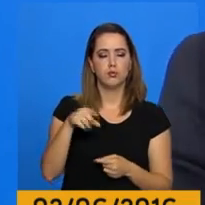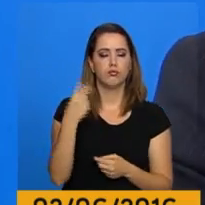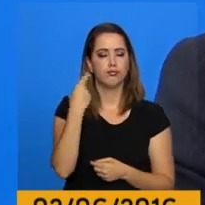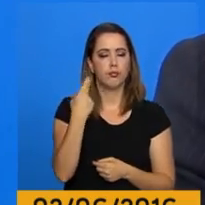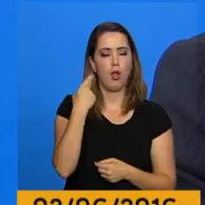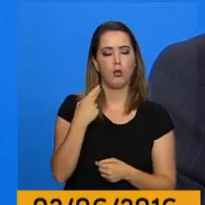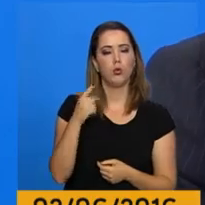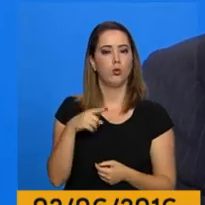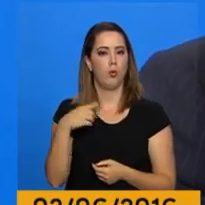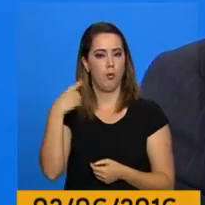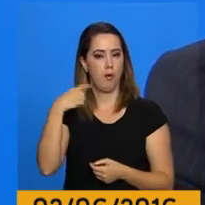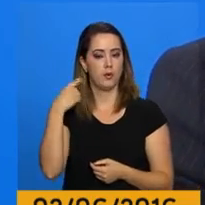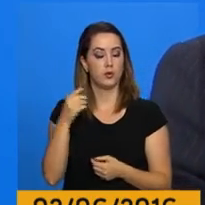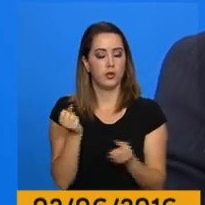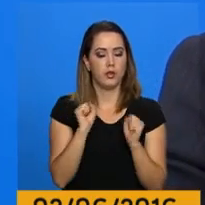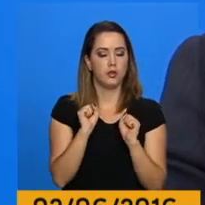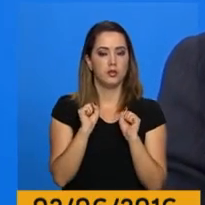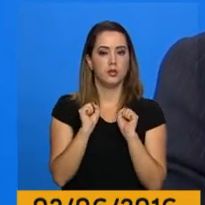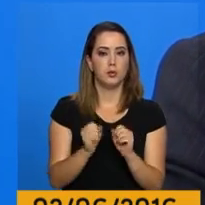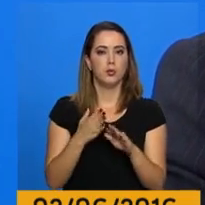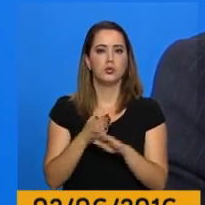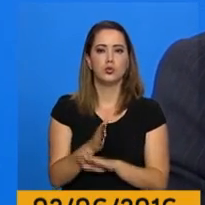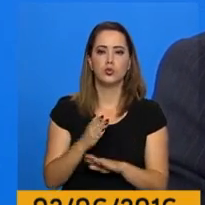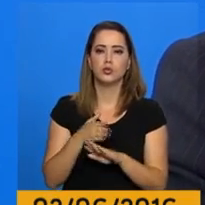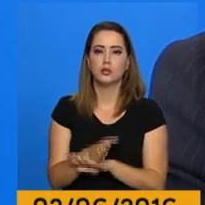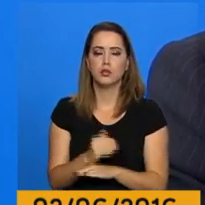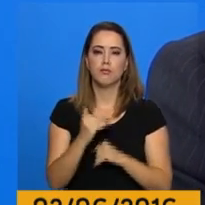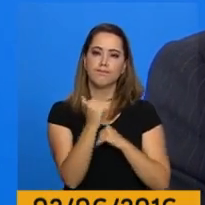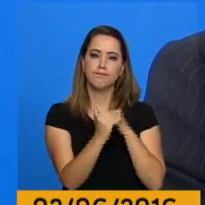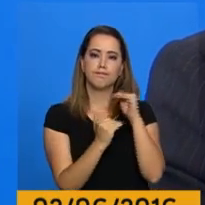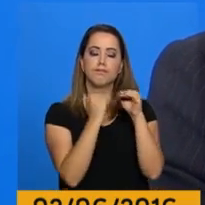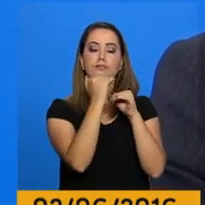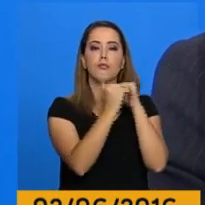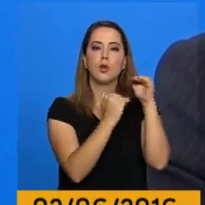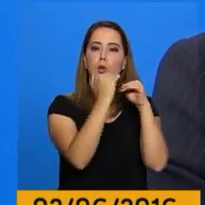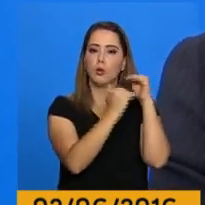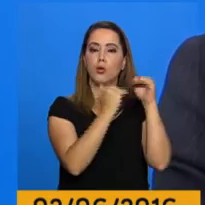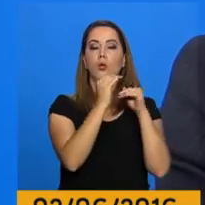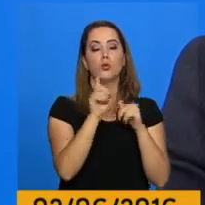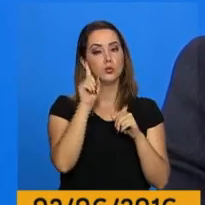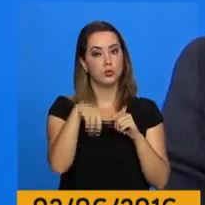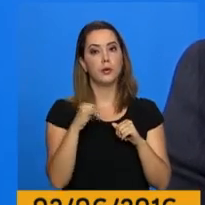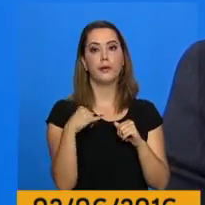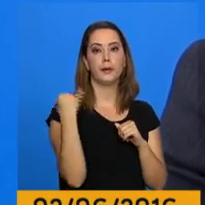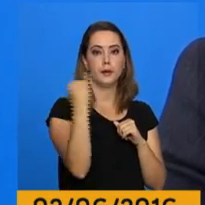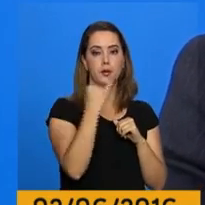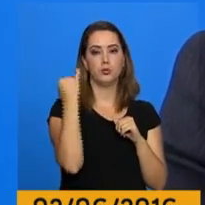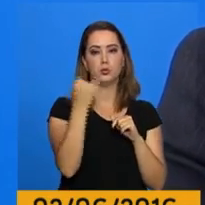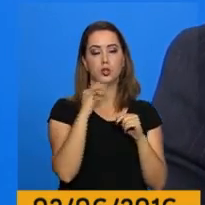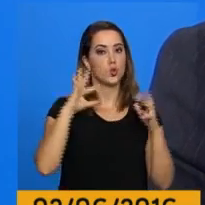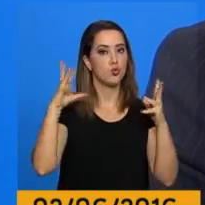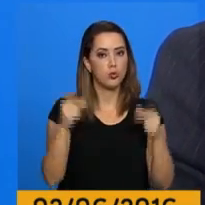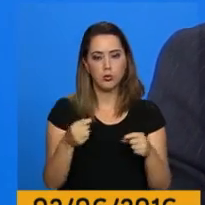que entrar em qualquer ambiente e construir algo substantivo e relevante como um acordo é a